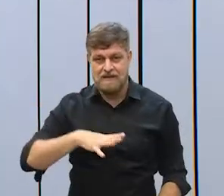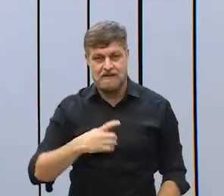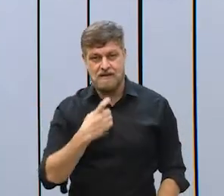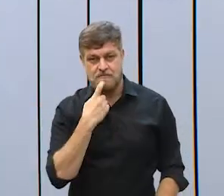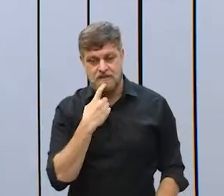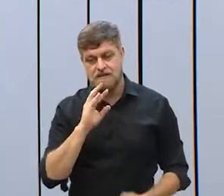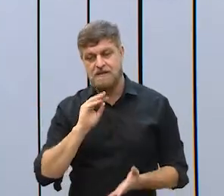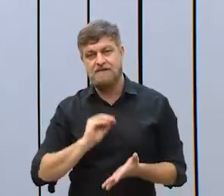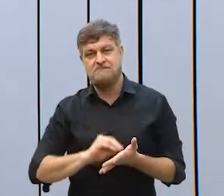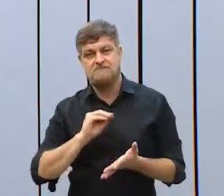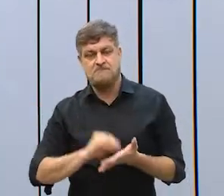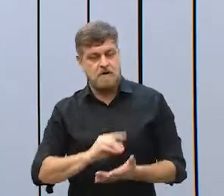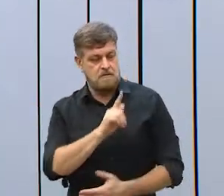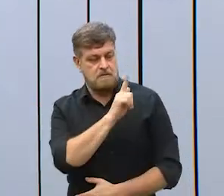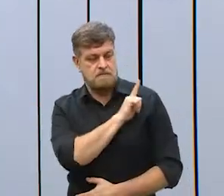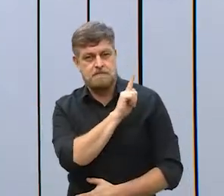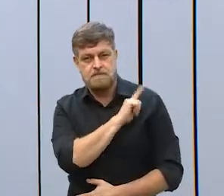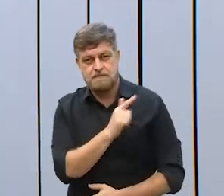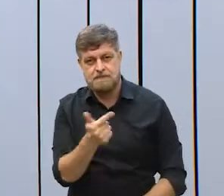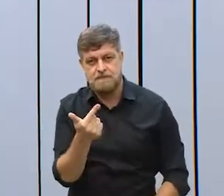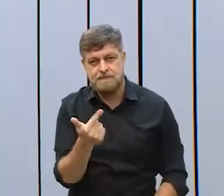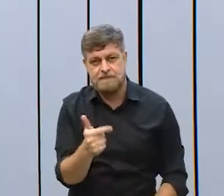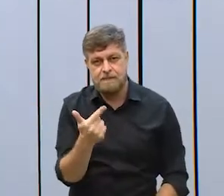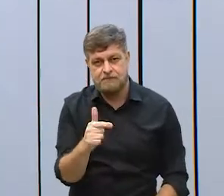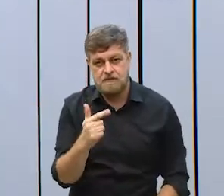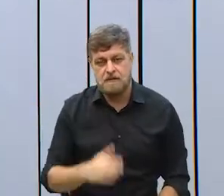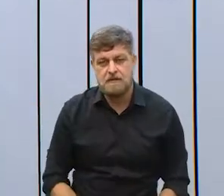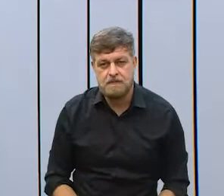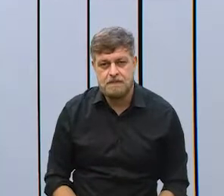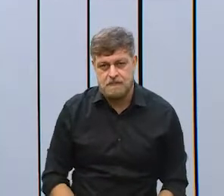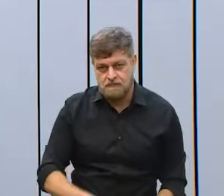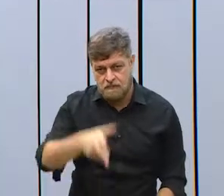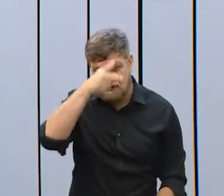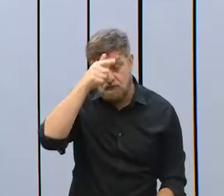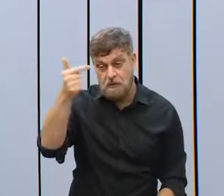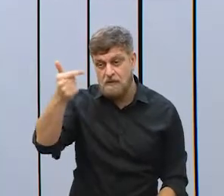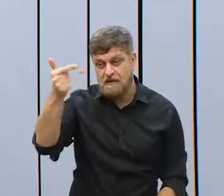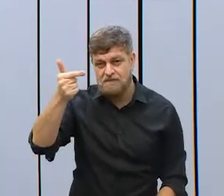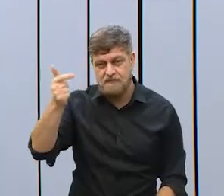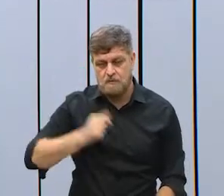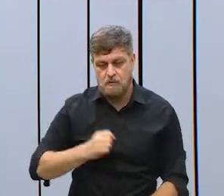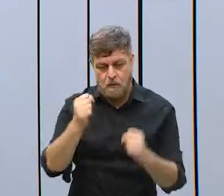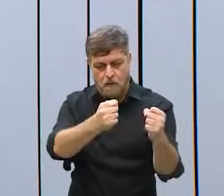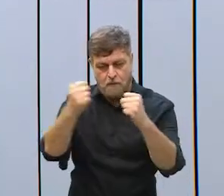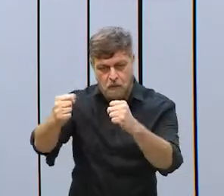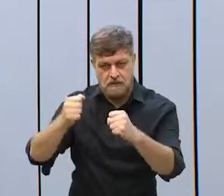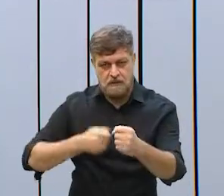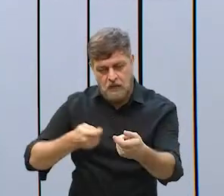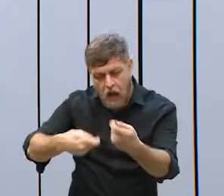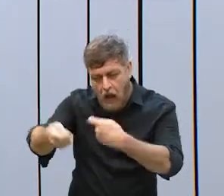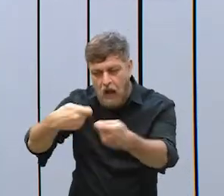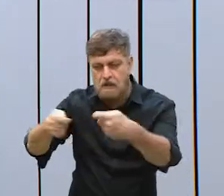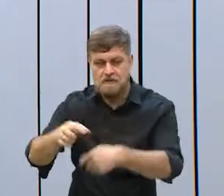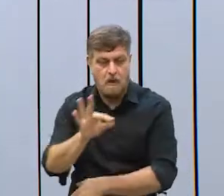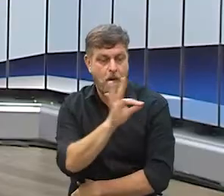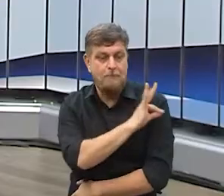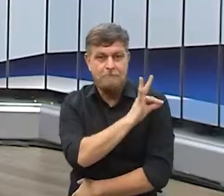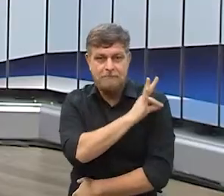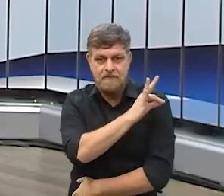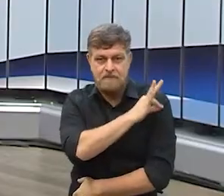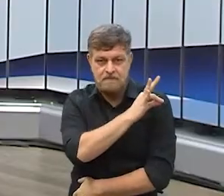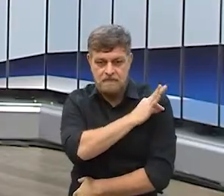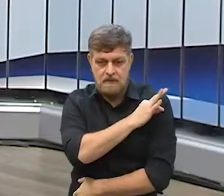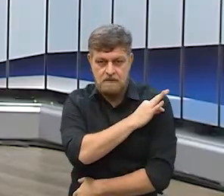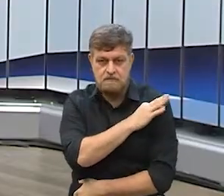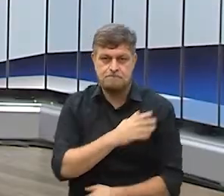tipo de gerenciamento de distrito, né? Um subprefeito com mais autonomia, um braço mesmo do prefeito. Cecília,